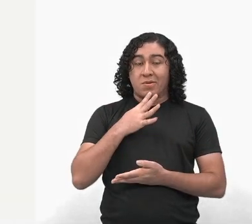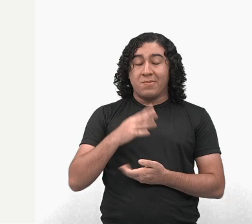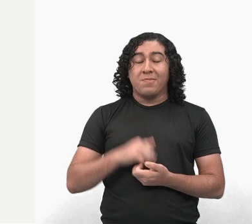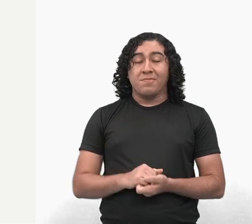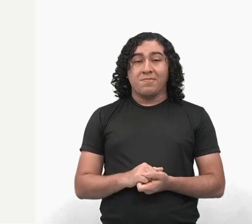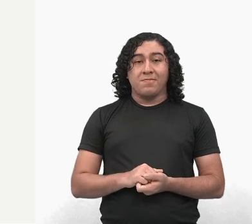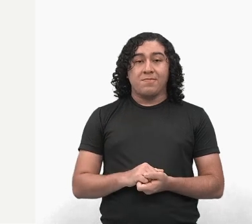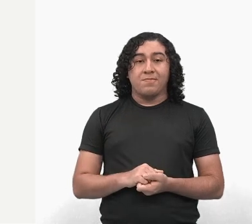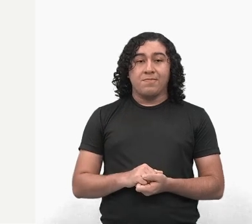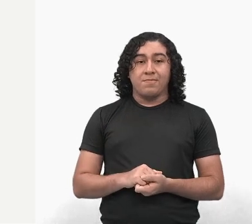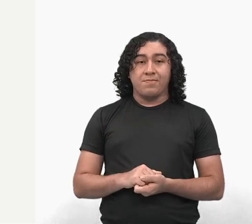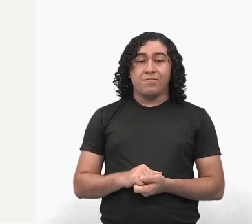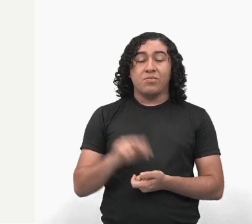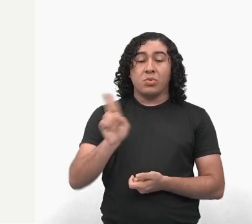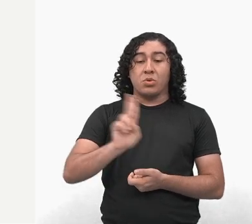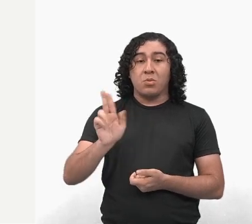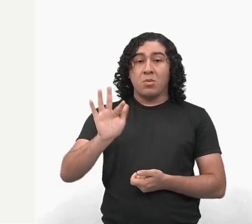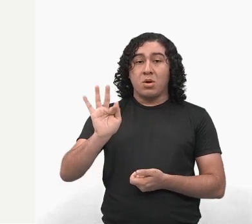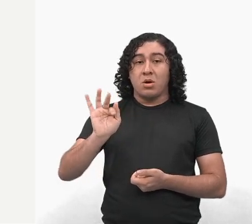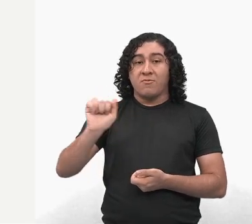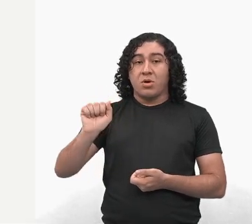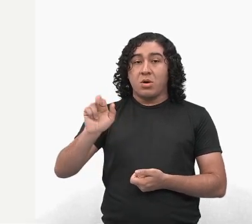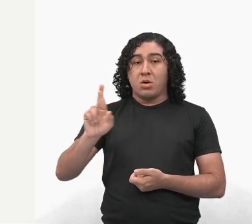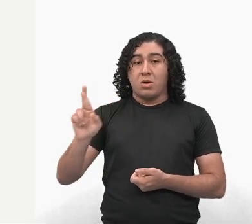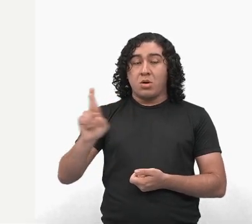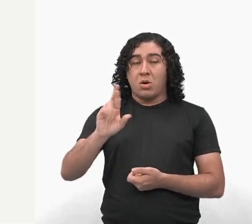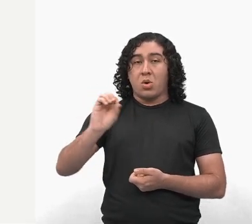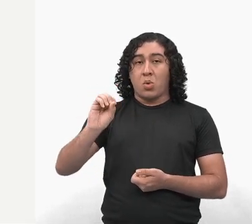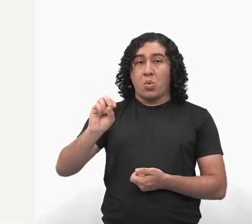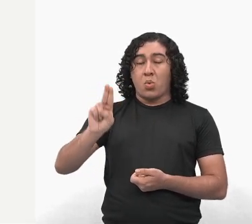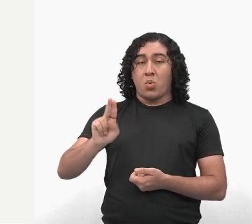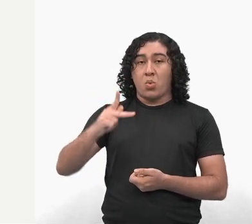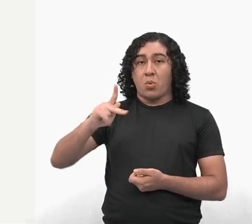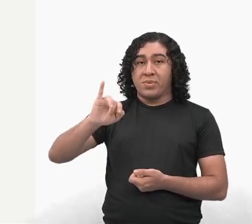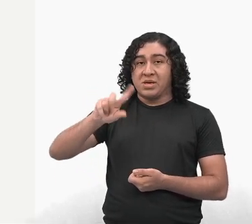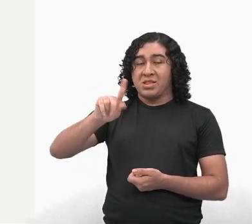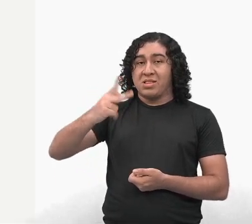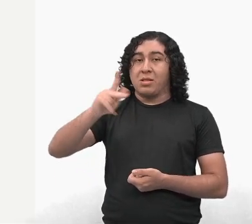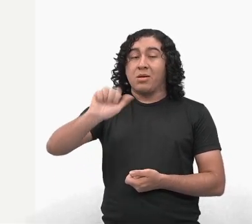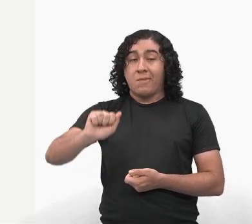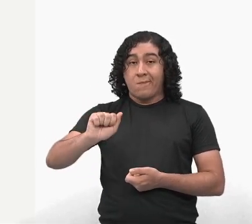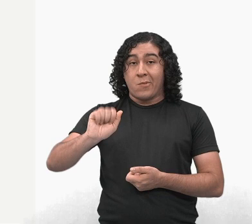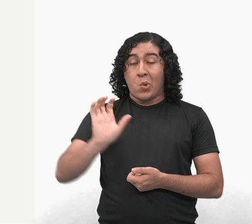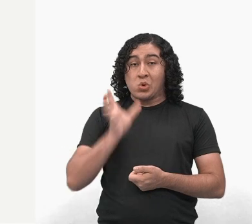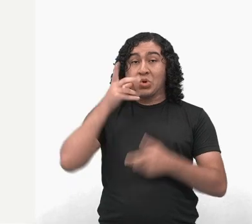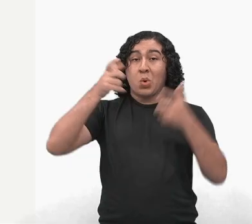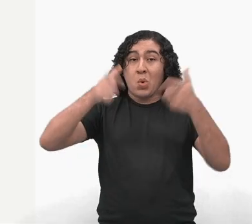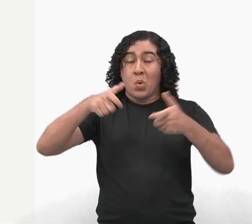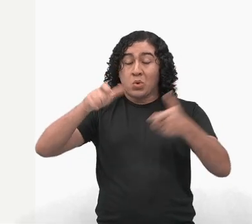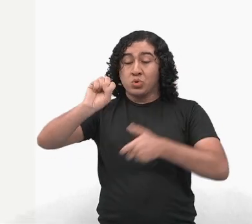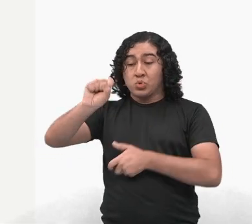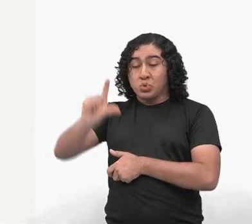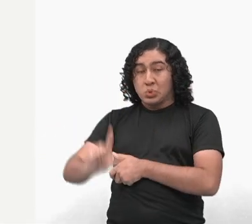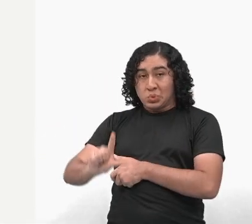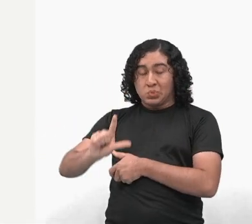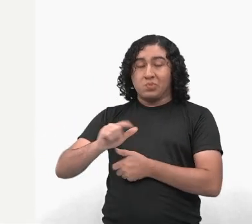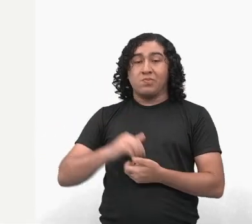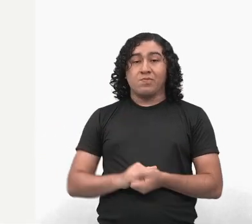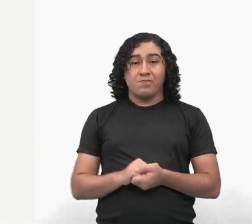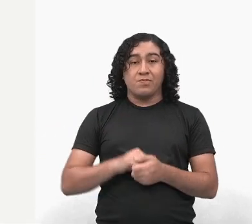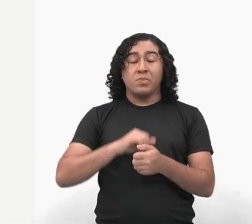que foi justamente a Farroupilha, que aconteceu no Rio Grande do Sul entre 1835